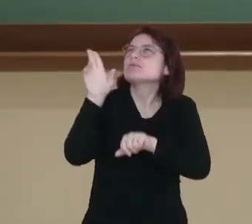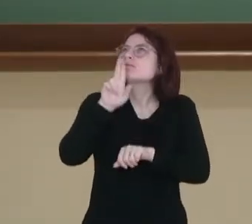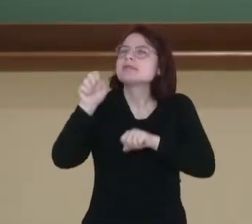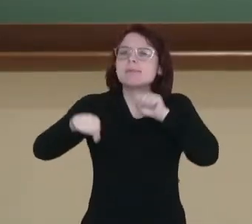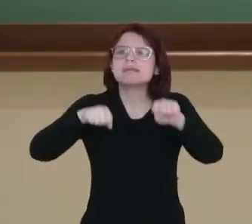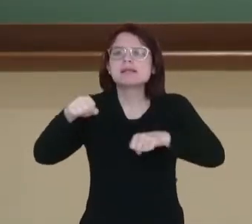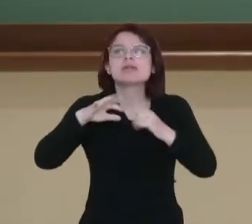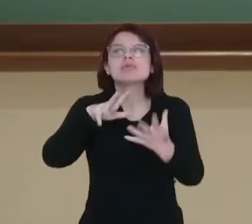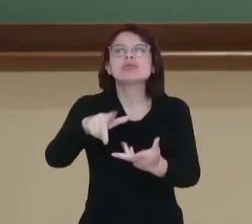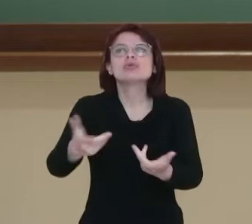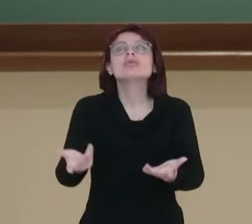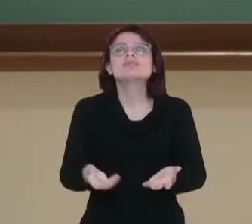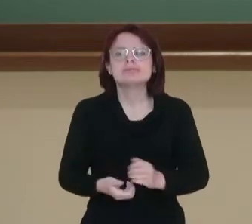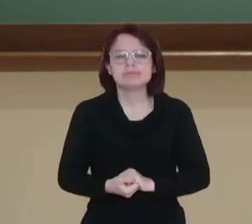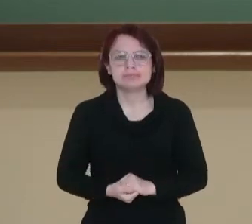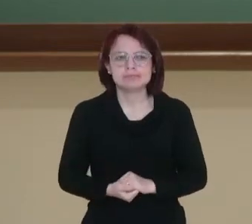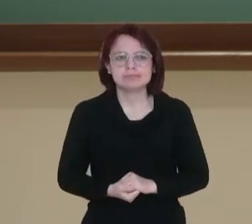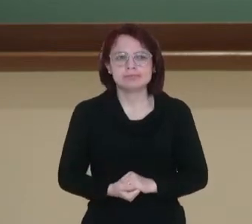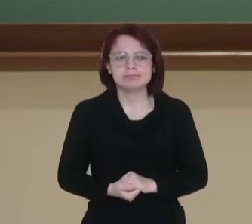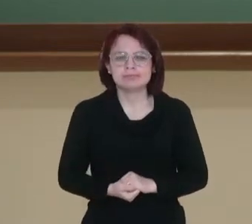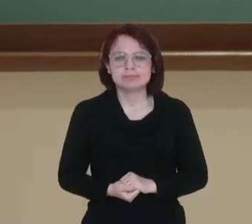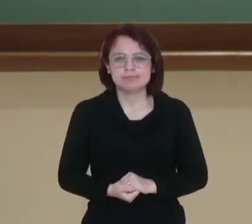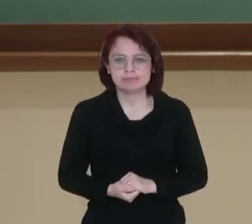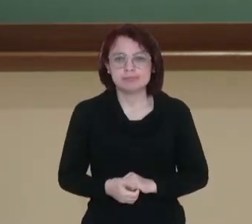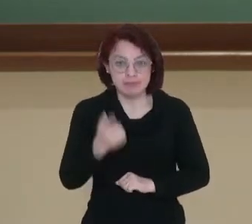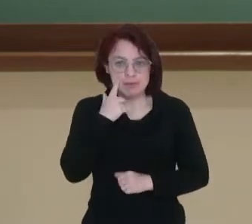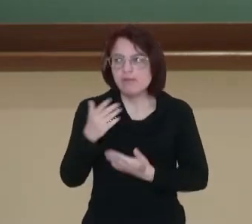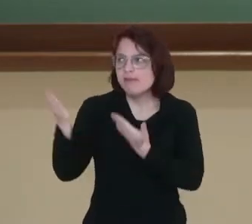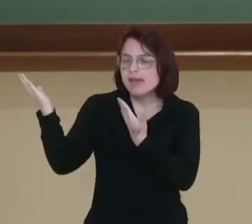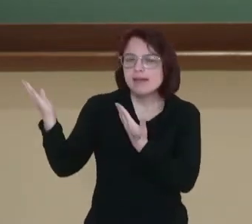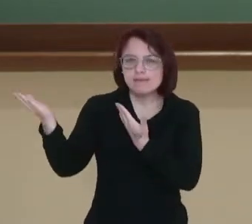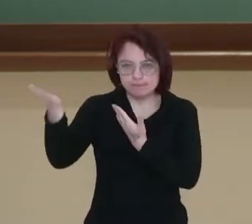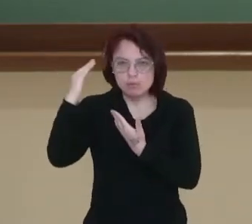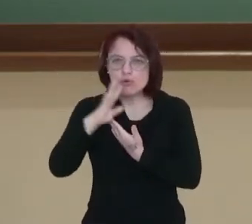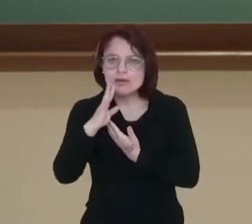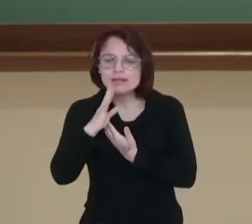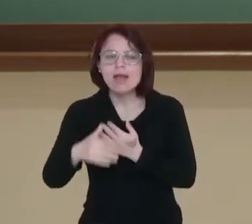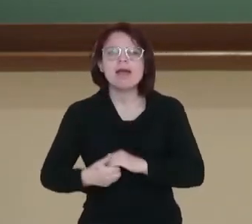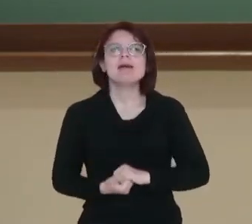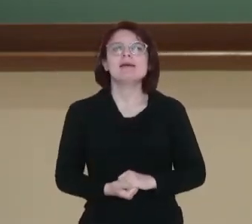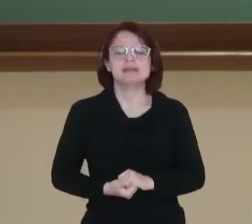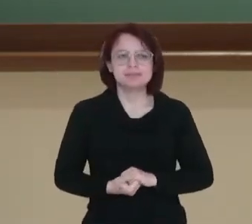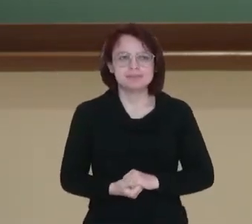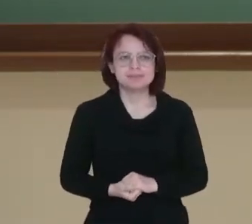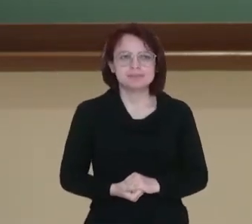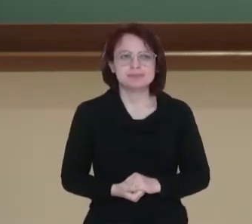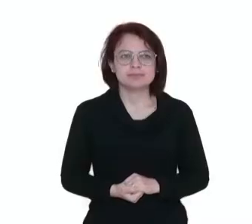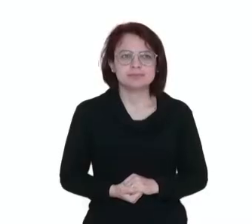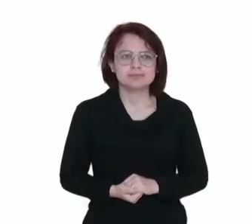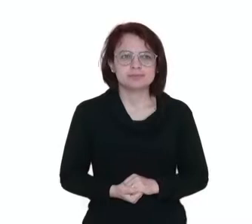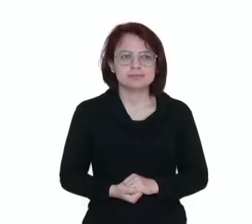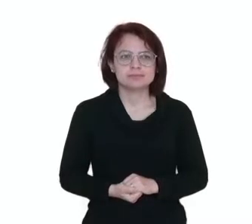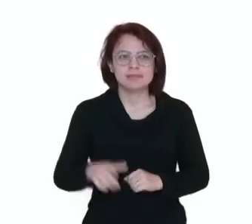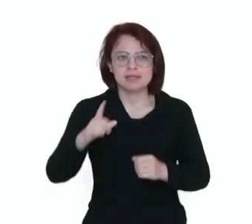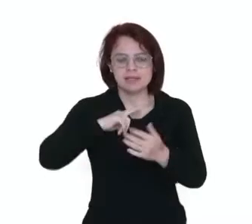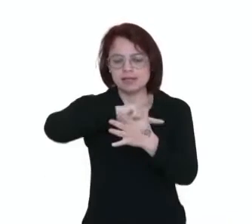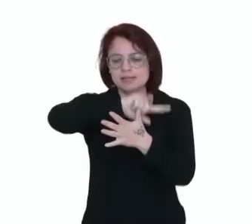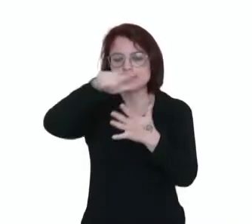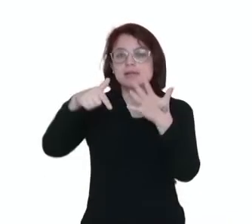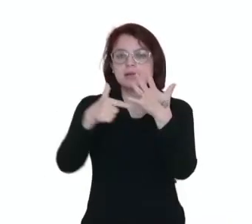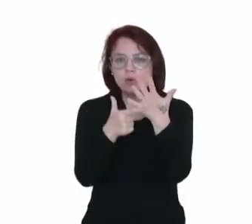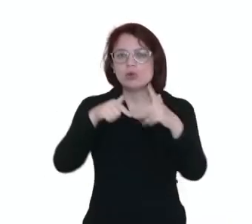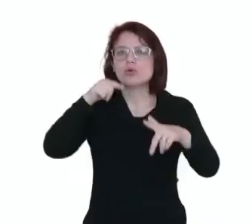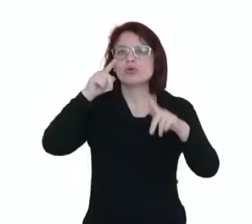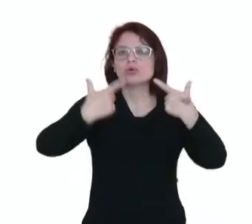mais utilizam a bicicleta por aí? Vamos ver? Vamos conhecer? Vamos lá? 5, então, lugares que